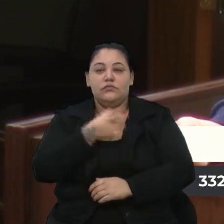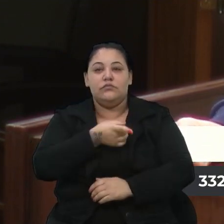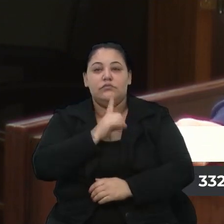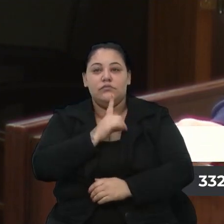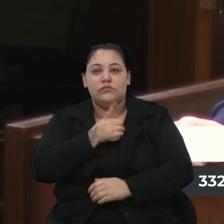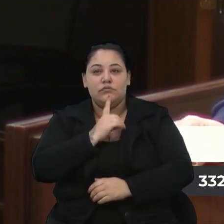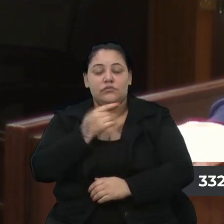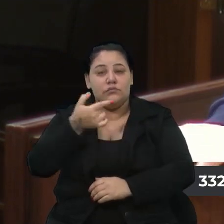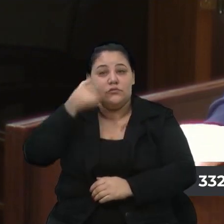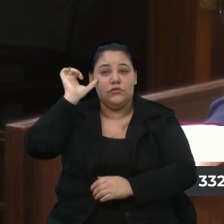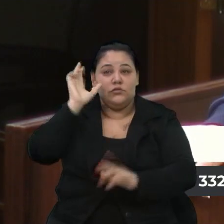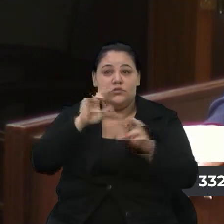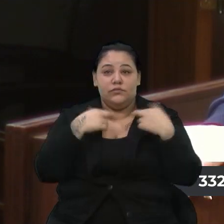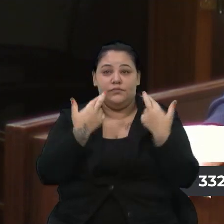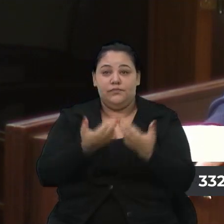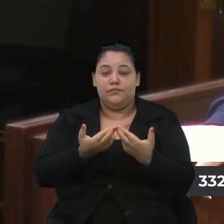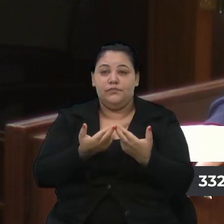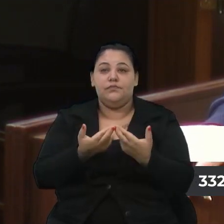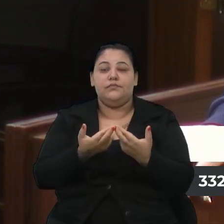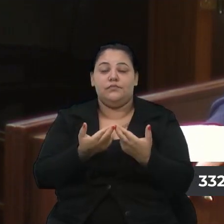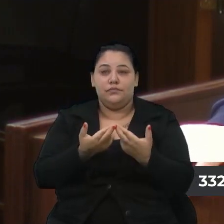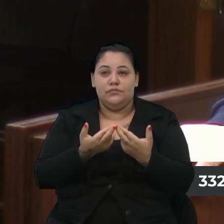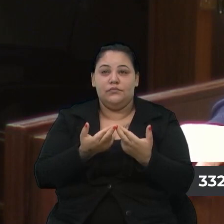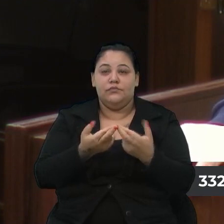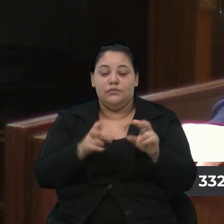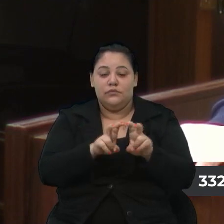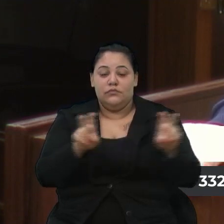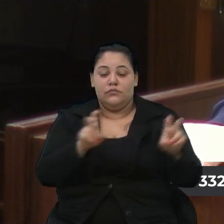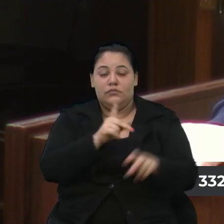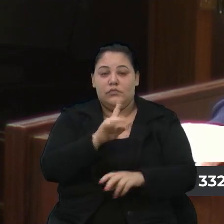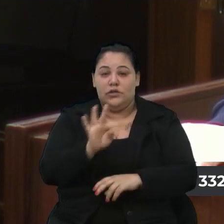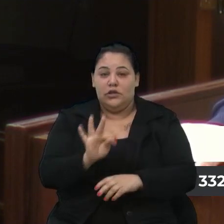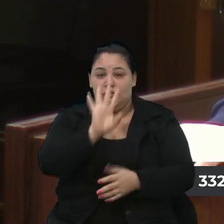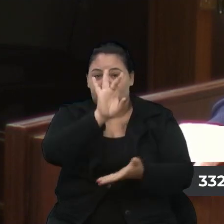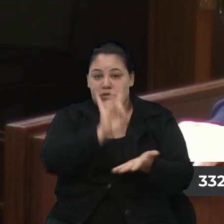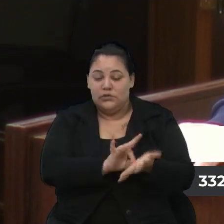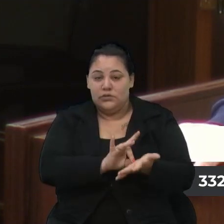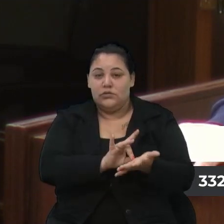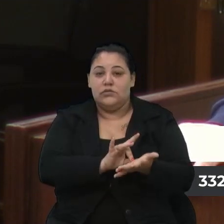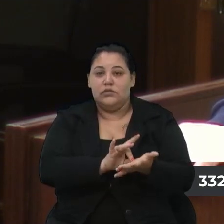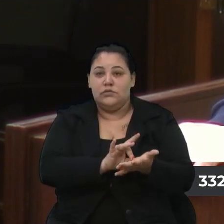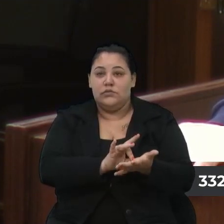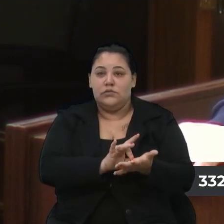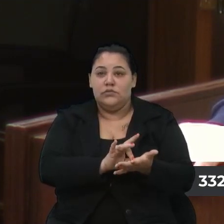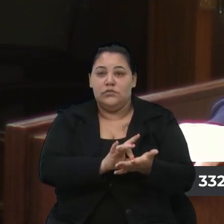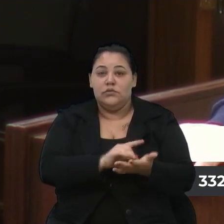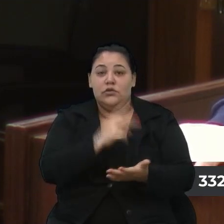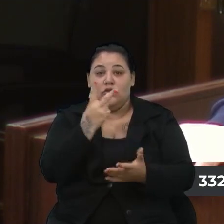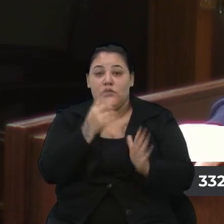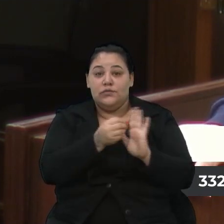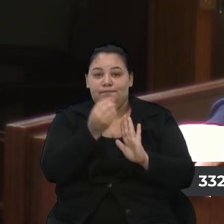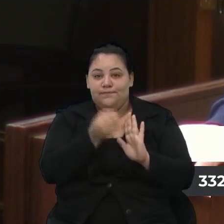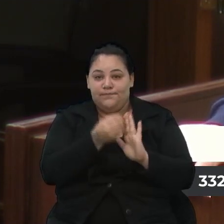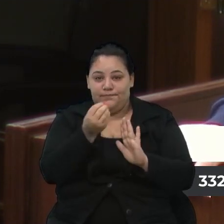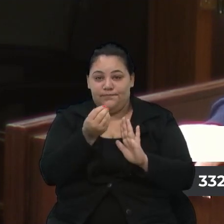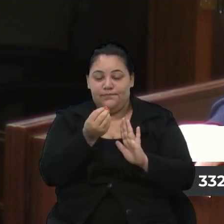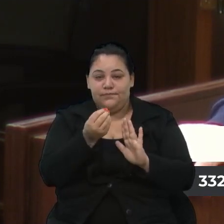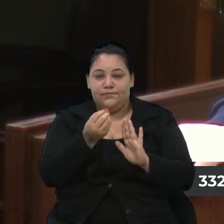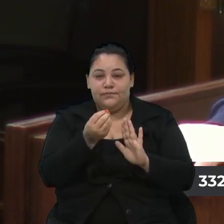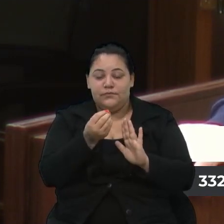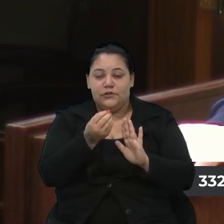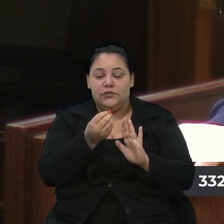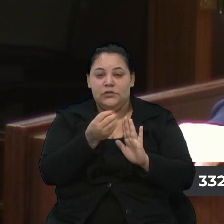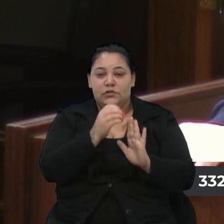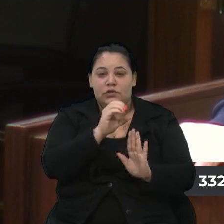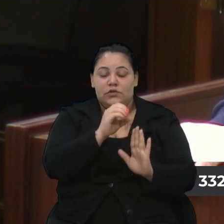Meneguzzi, ontem, né, na reunião, a bancada do PT protocolou mais 2 ofícios. E foi importante,